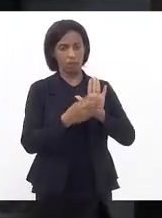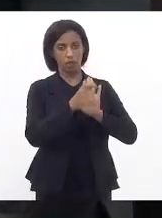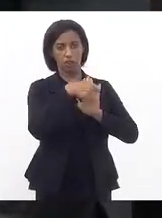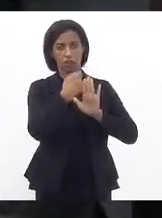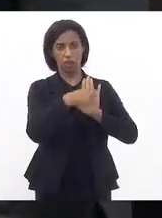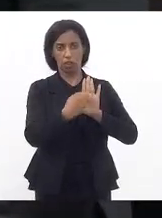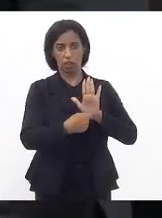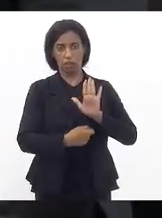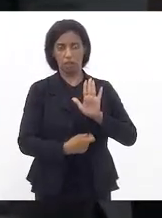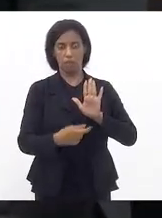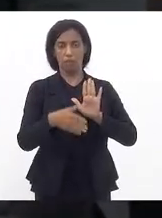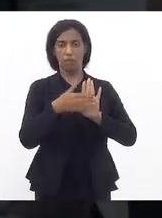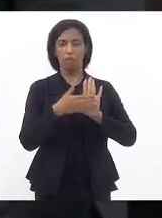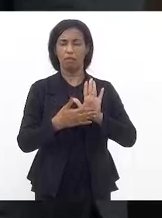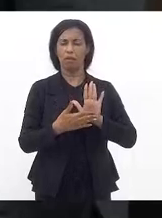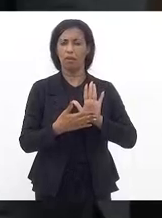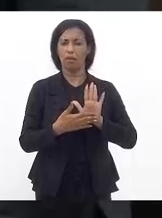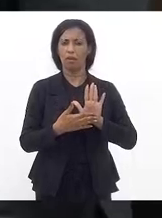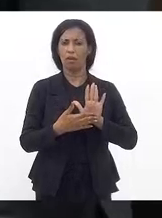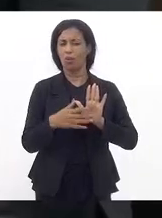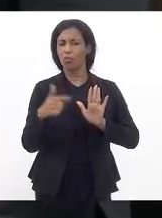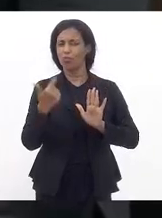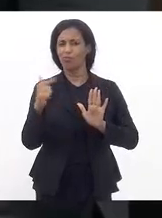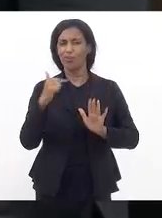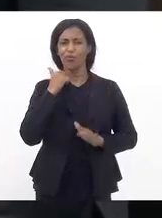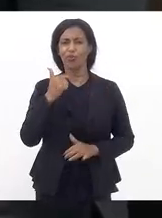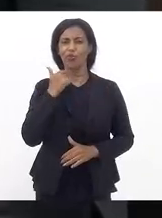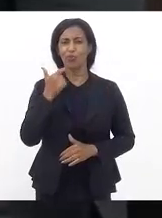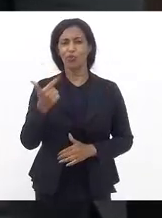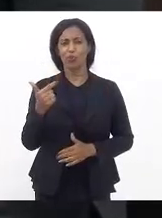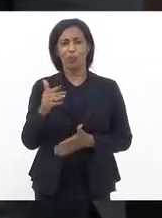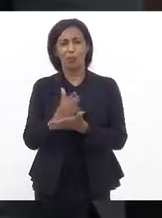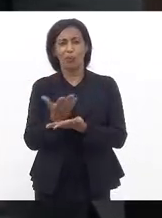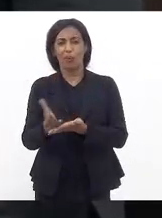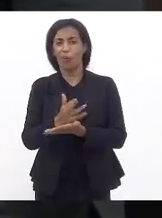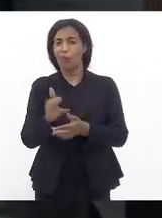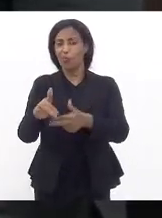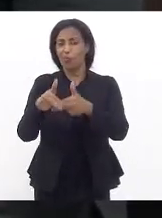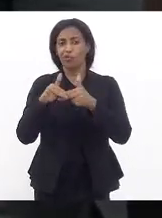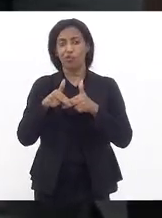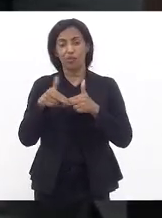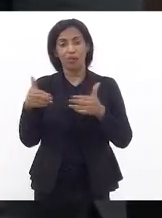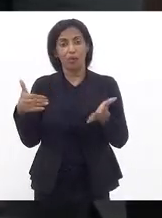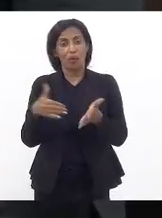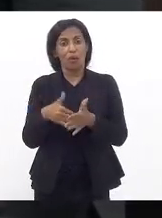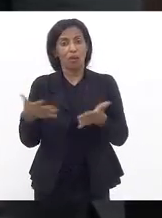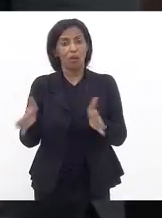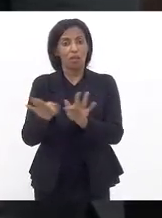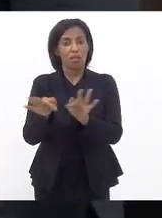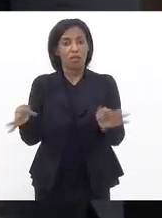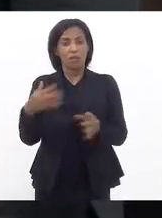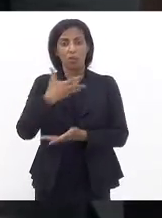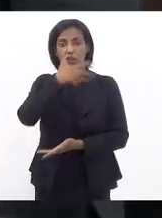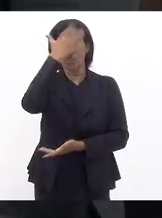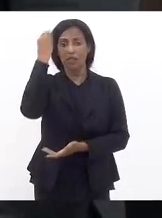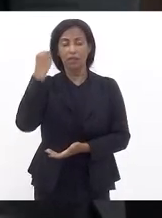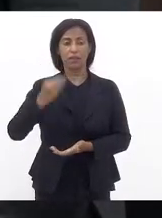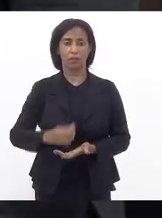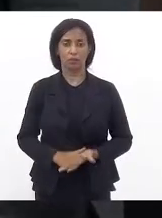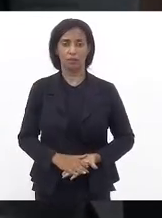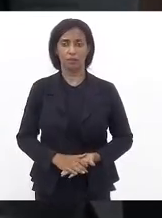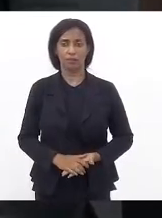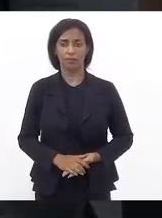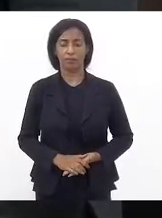escreveu a pauta Sem dúvida alguma por algum motivo ou até mesmo um simples esquecimento